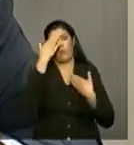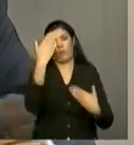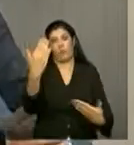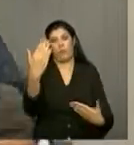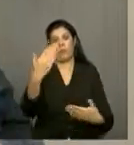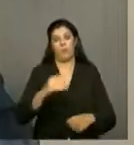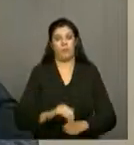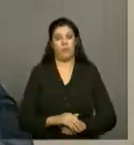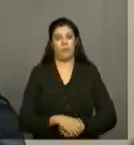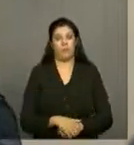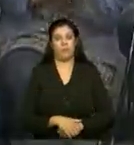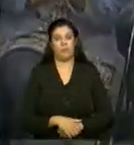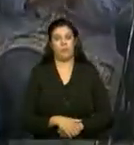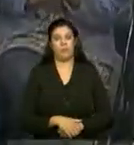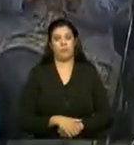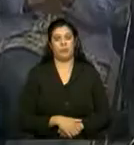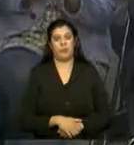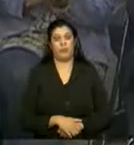obrigado